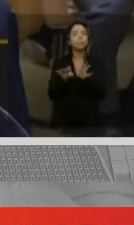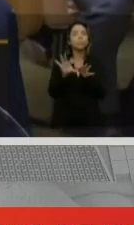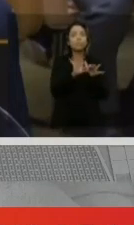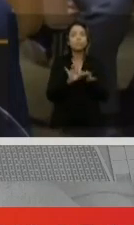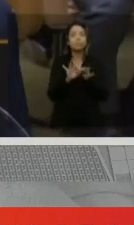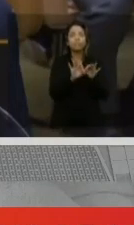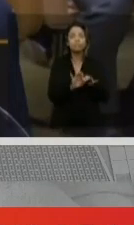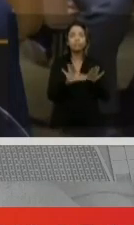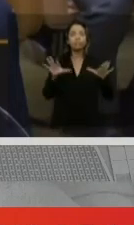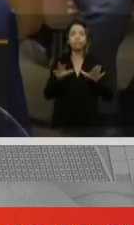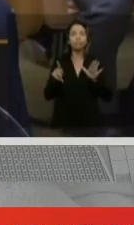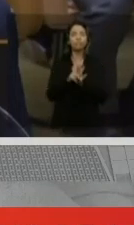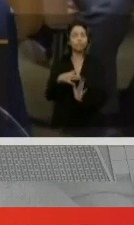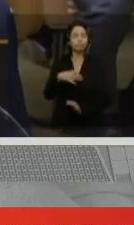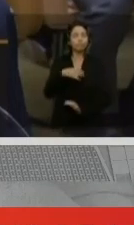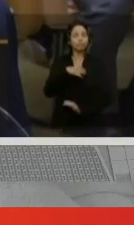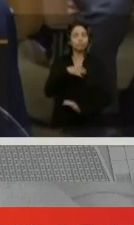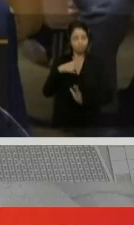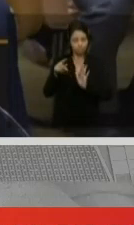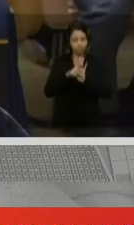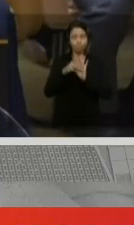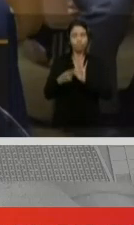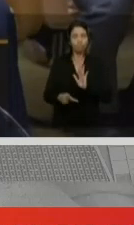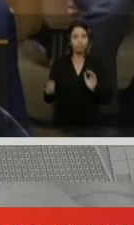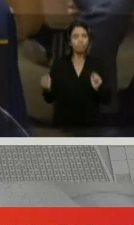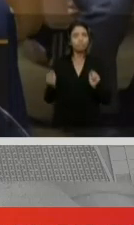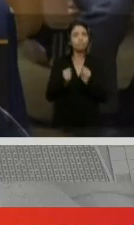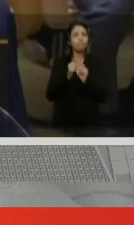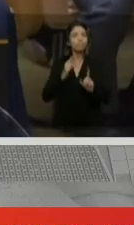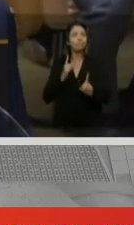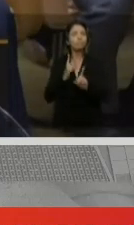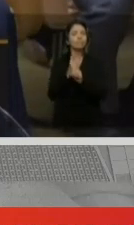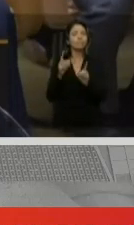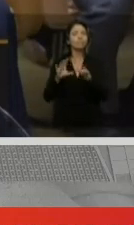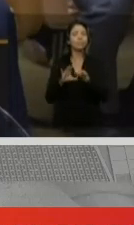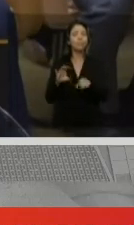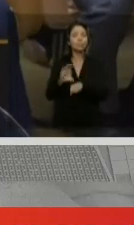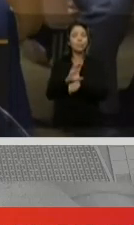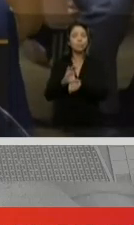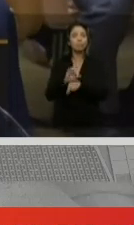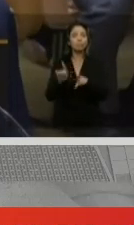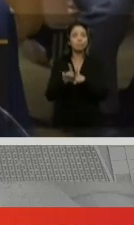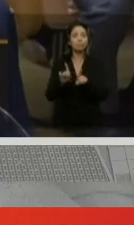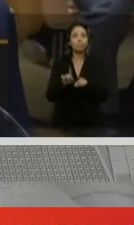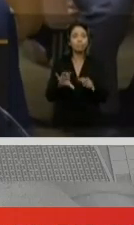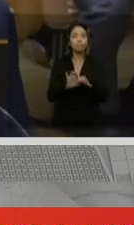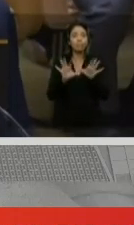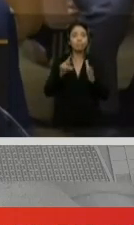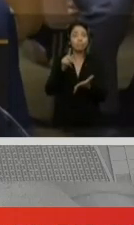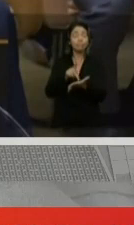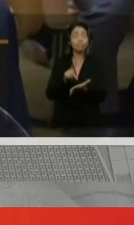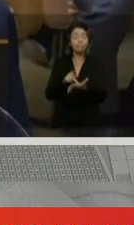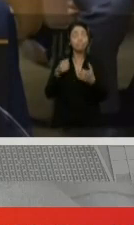procedimento. Por isso, a construção de instituições é um assunto tão relevante. Numa democracia tão jovem como a